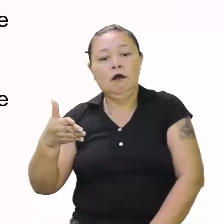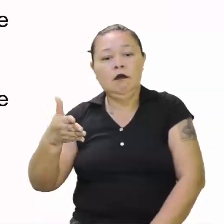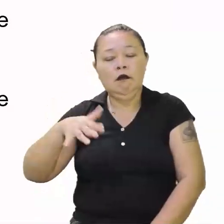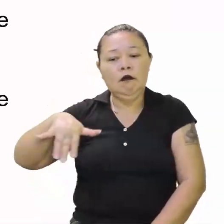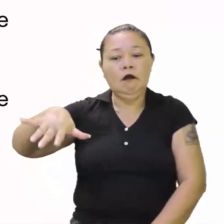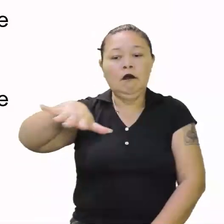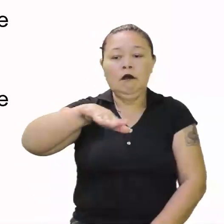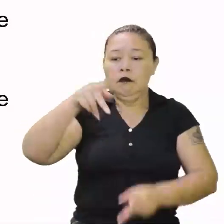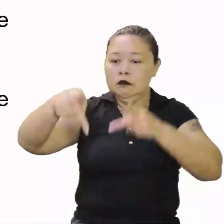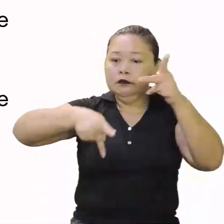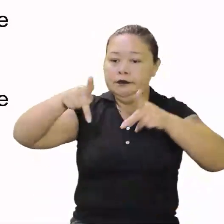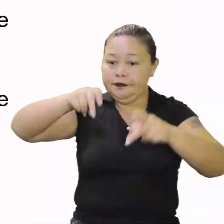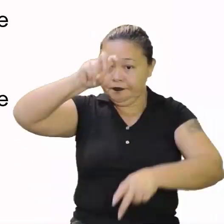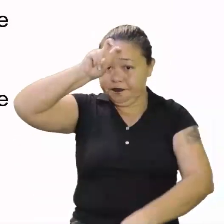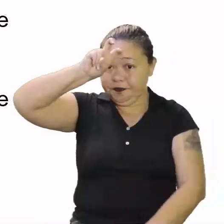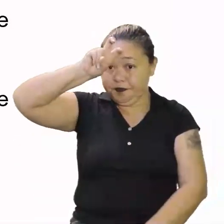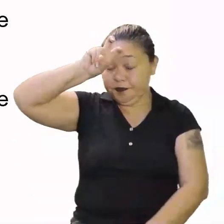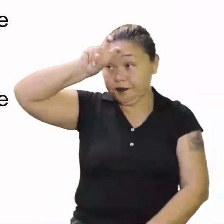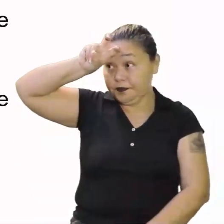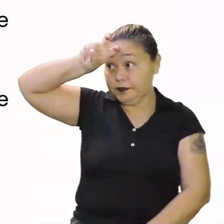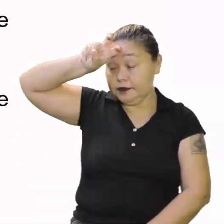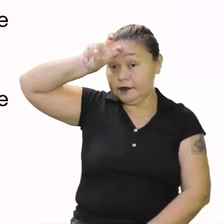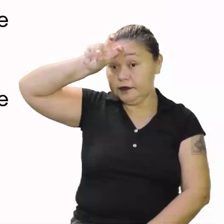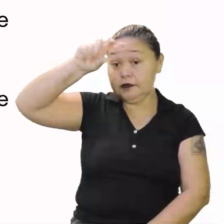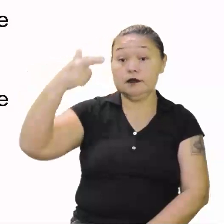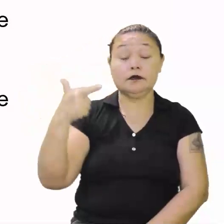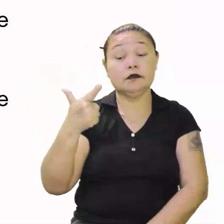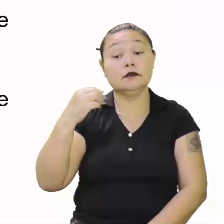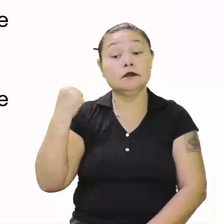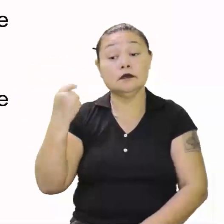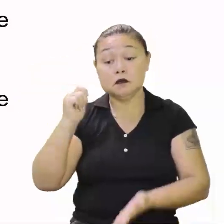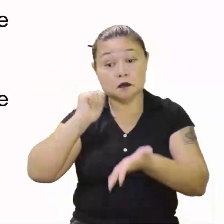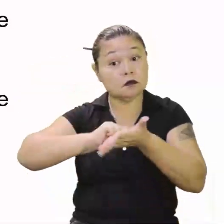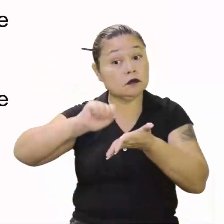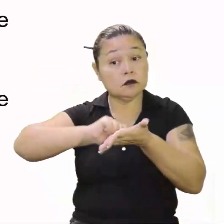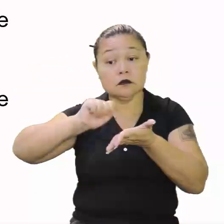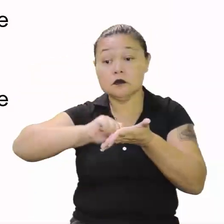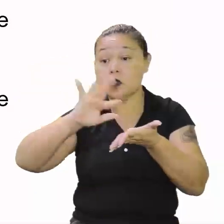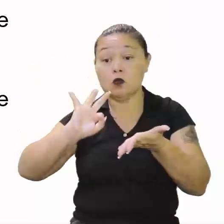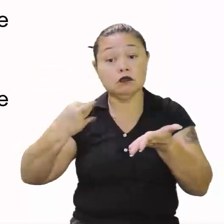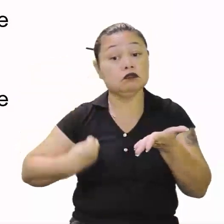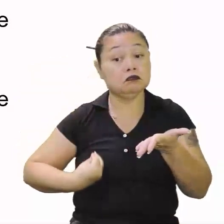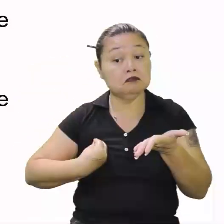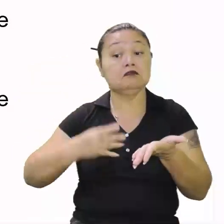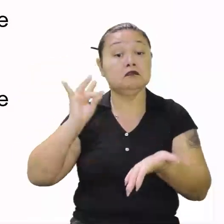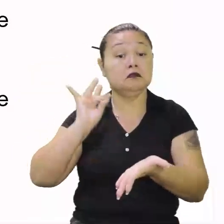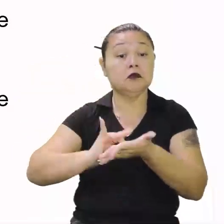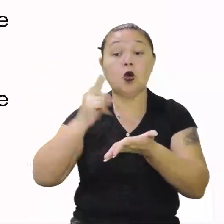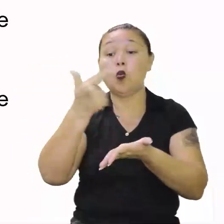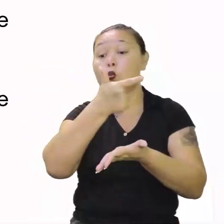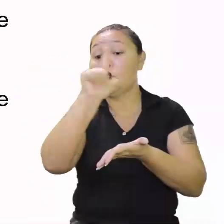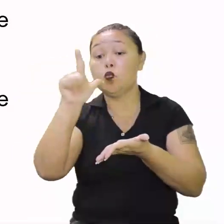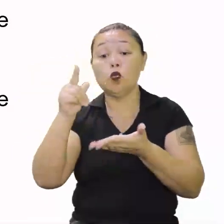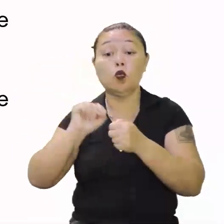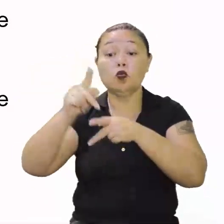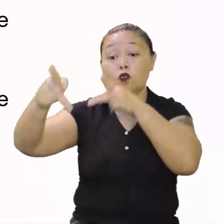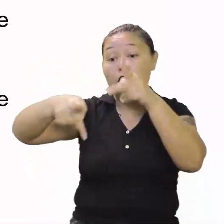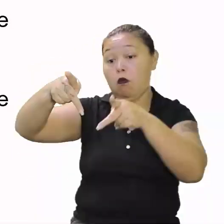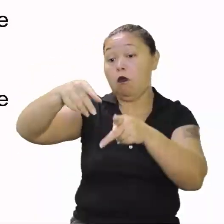entre o povo egípcio, não existindo registro de sua existência em outras civilizações.